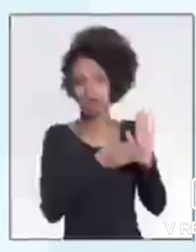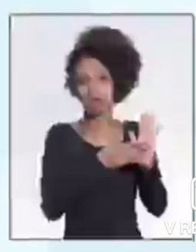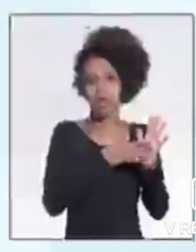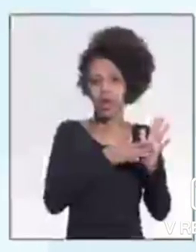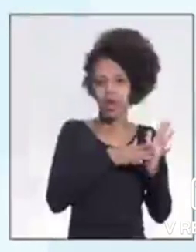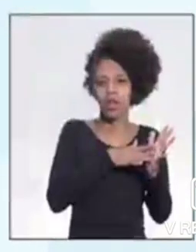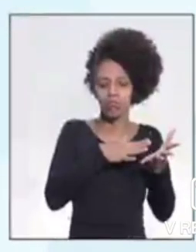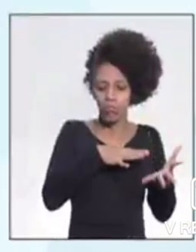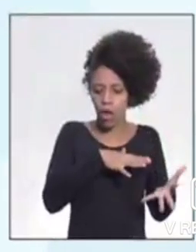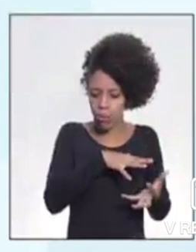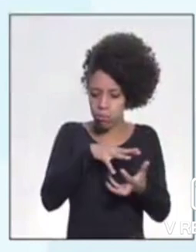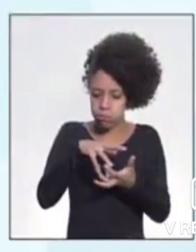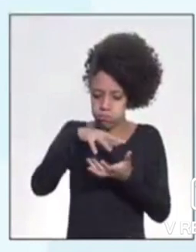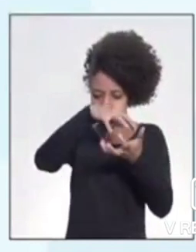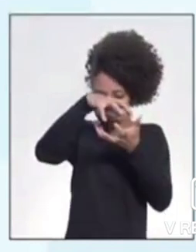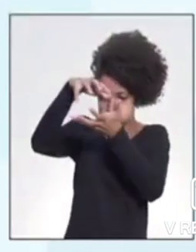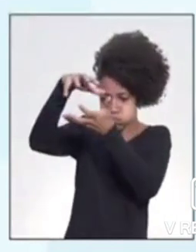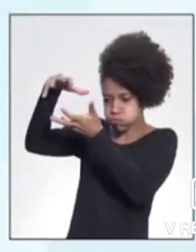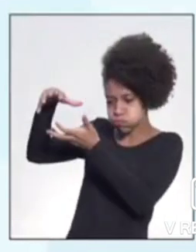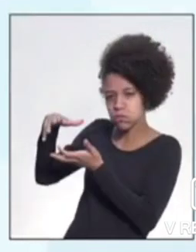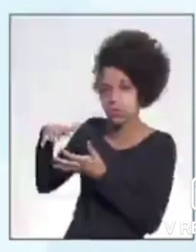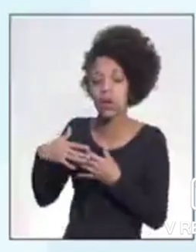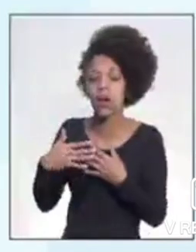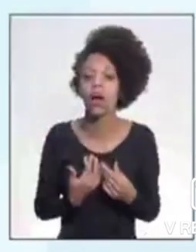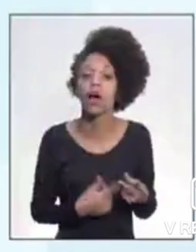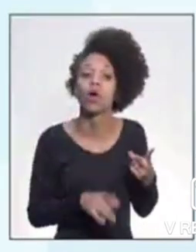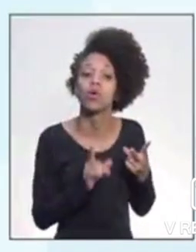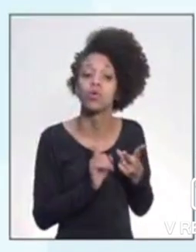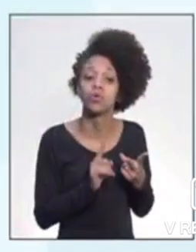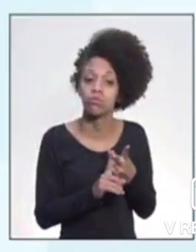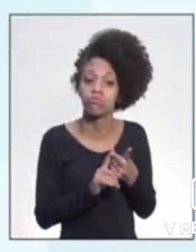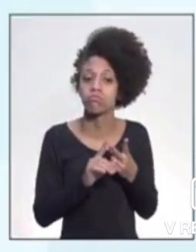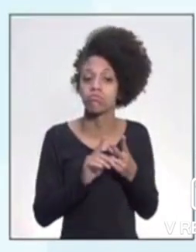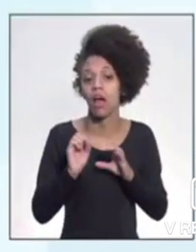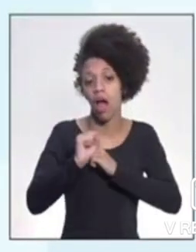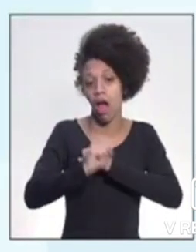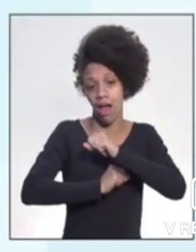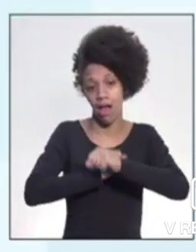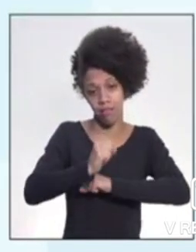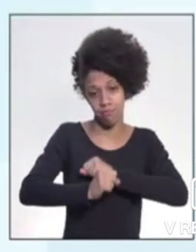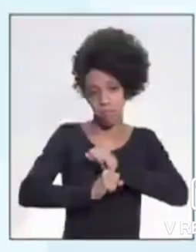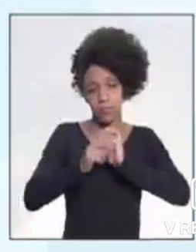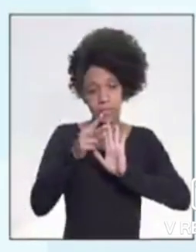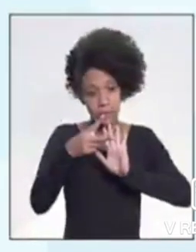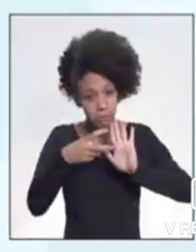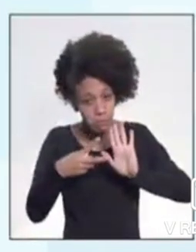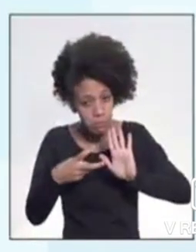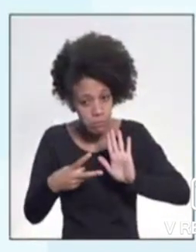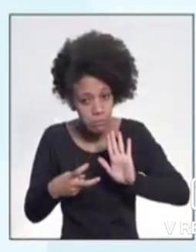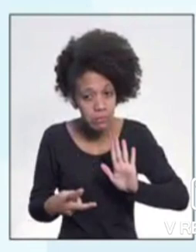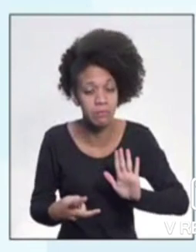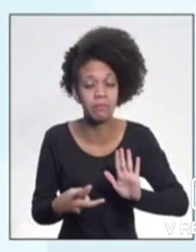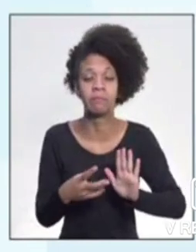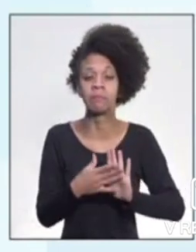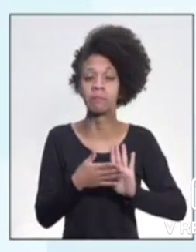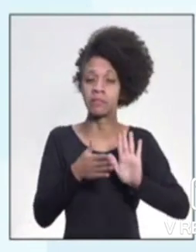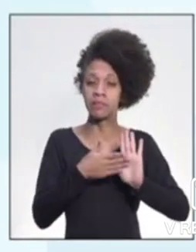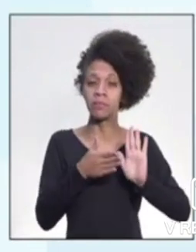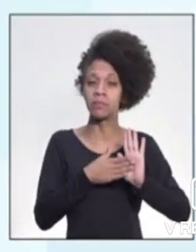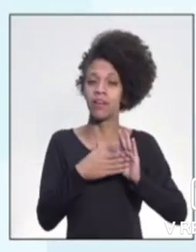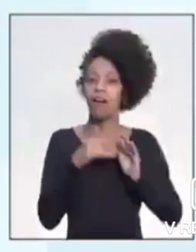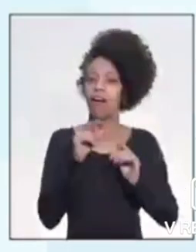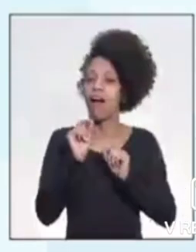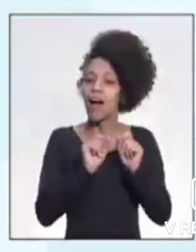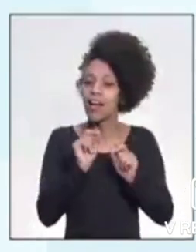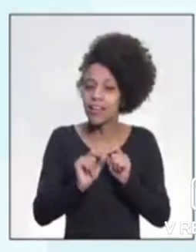né? Enfim. 2. Átomos, esferas indivisíveis e permanentes de um elemento são idênticos em todas as suas propriedades. Aqueles de